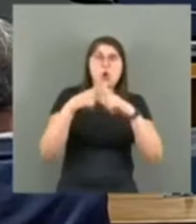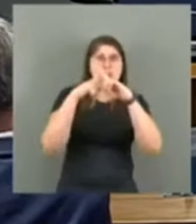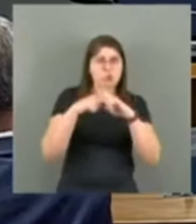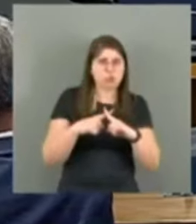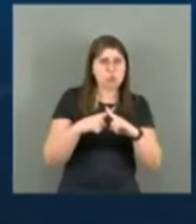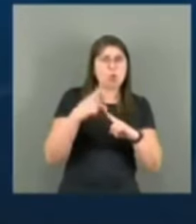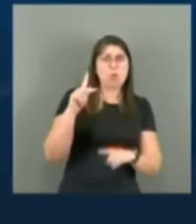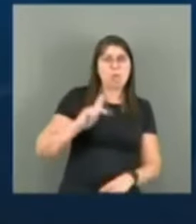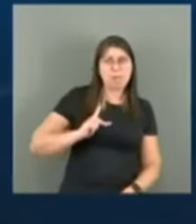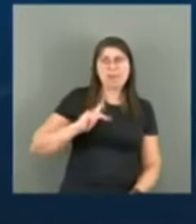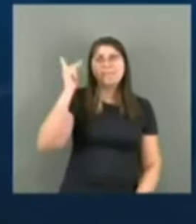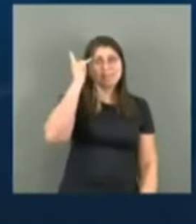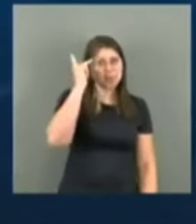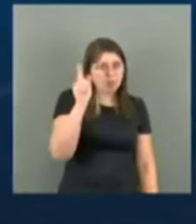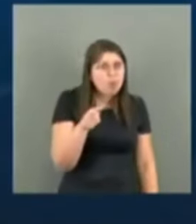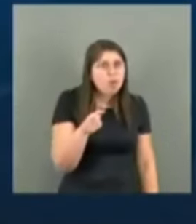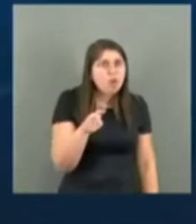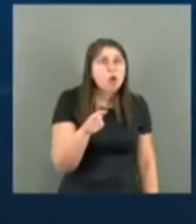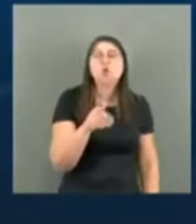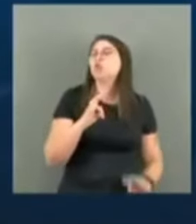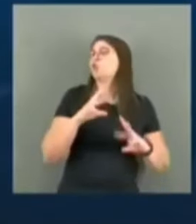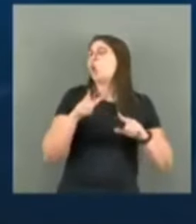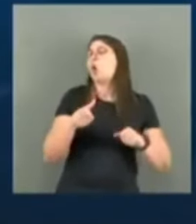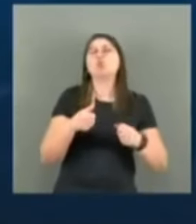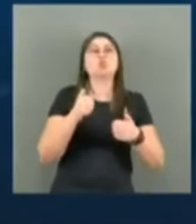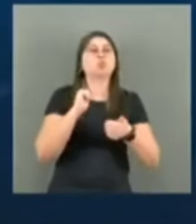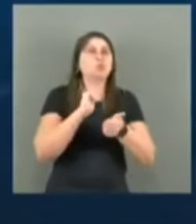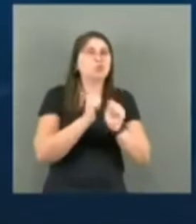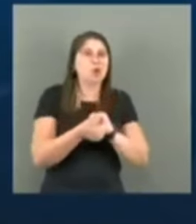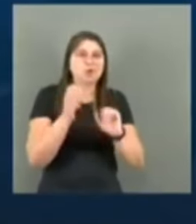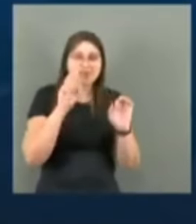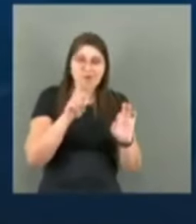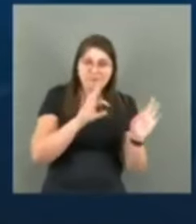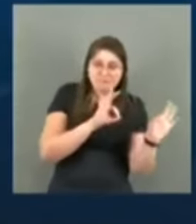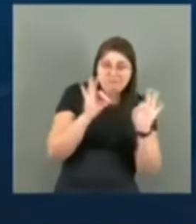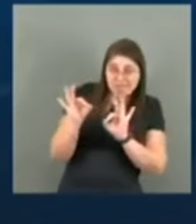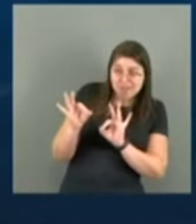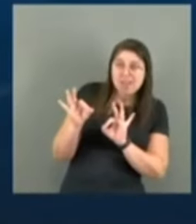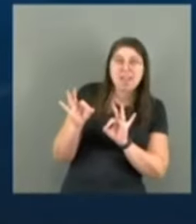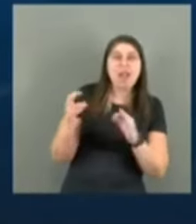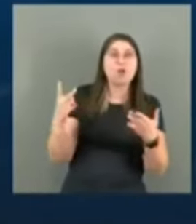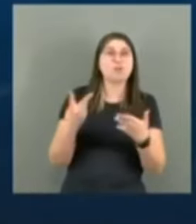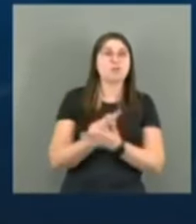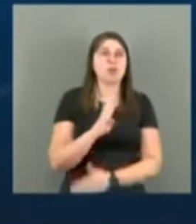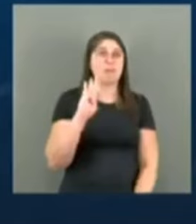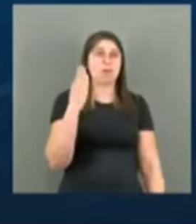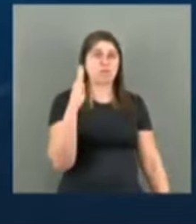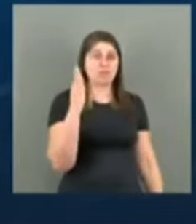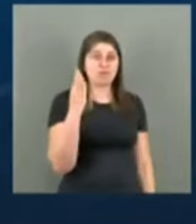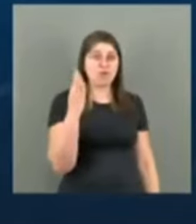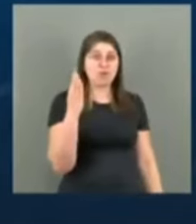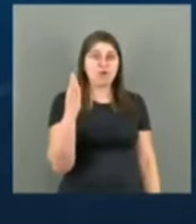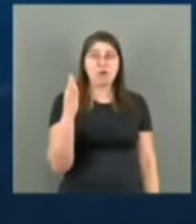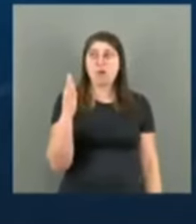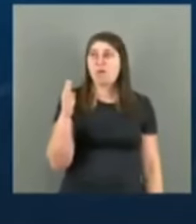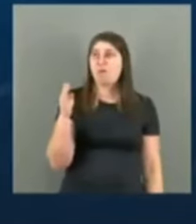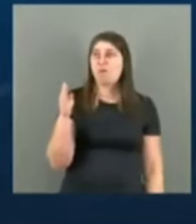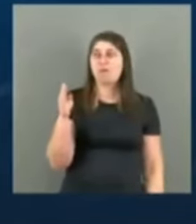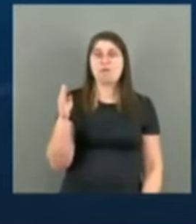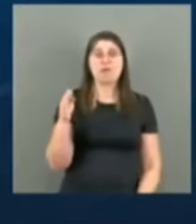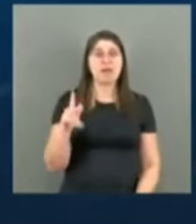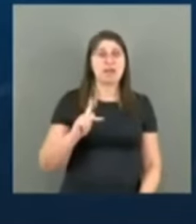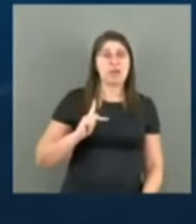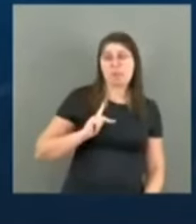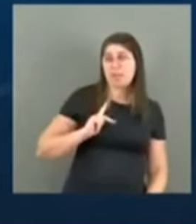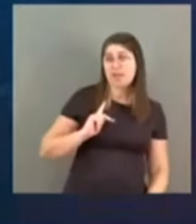São Paulo? Todos os jogos que eu vi que estavam acontecendo com o Botafogo. Vinha desestruturado o Palmeiras, todos os